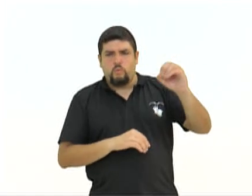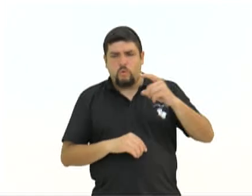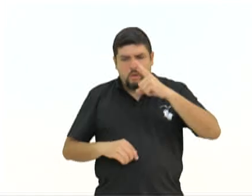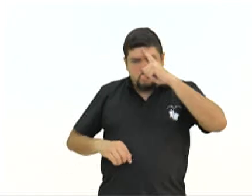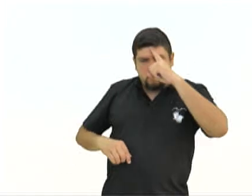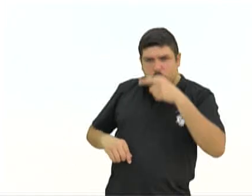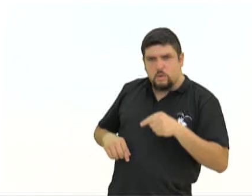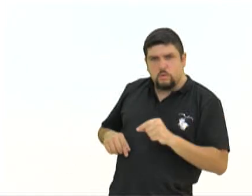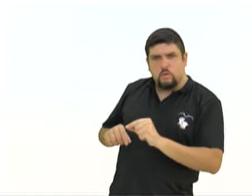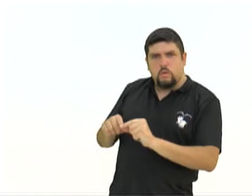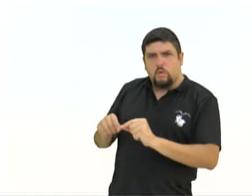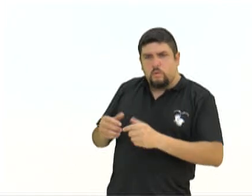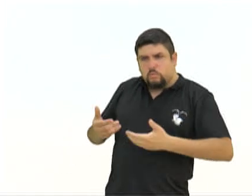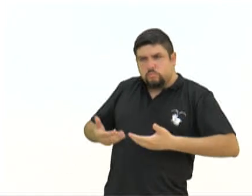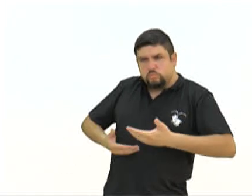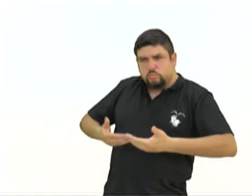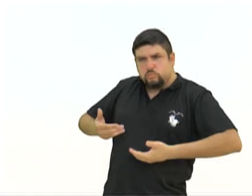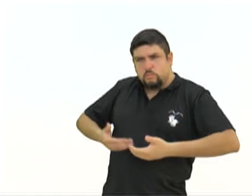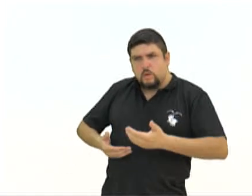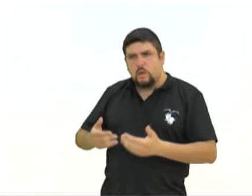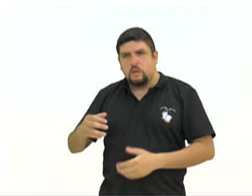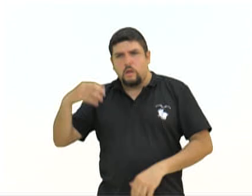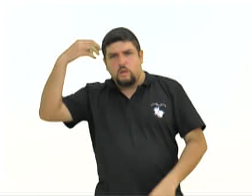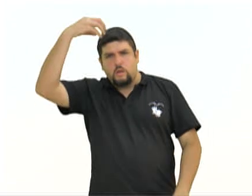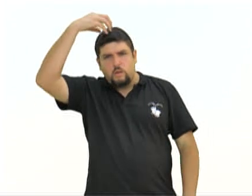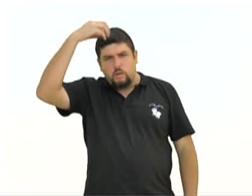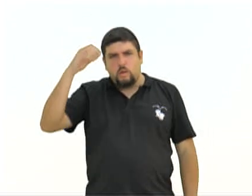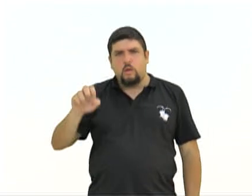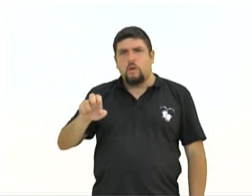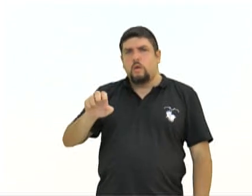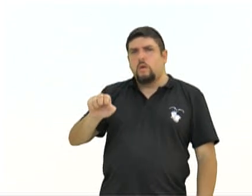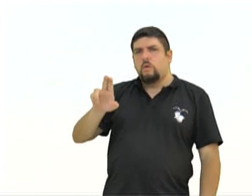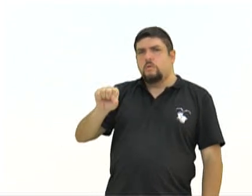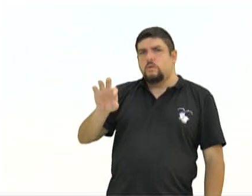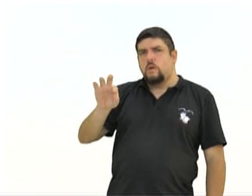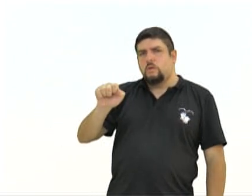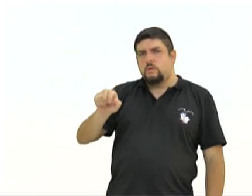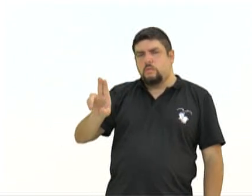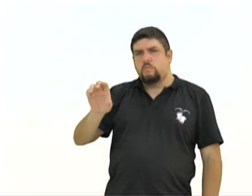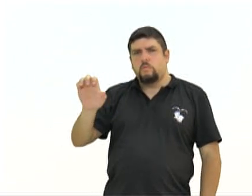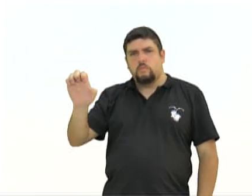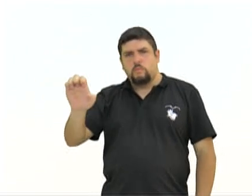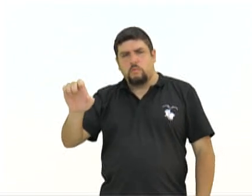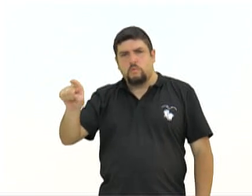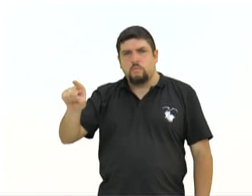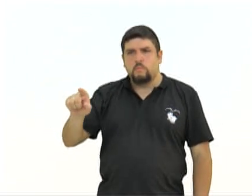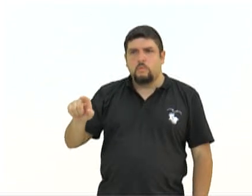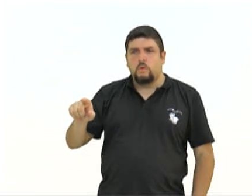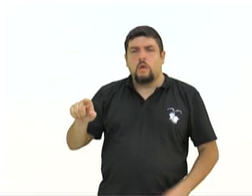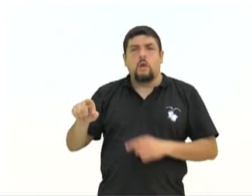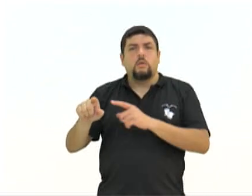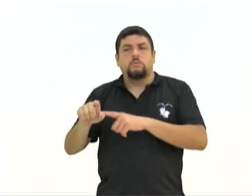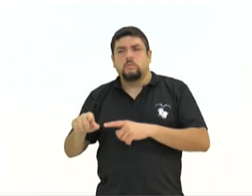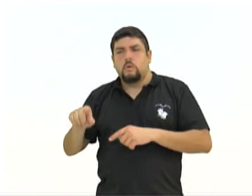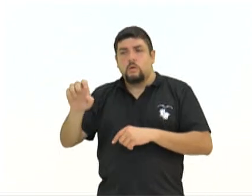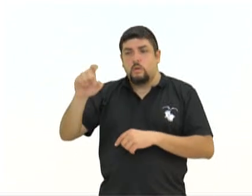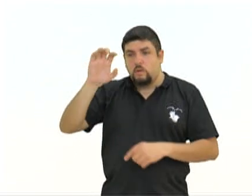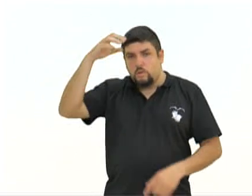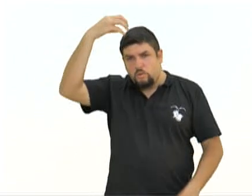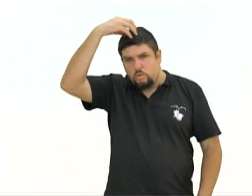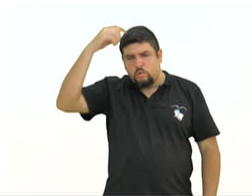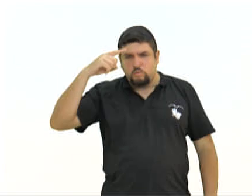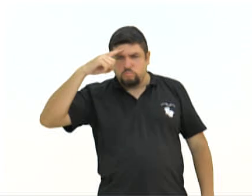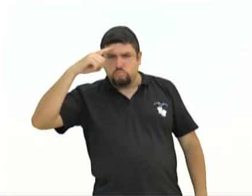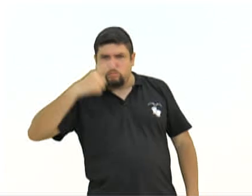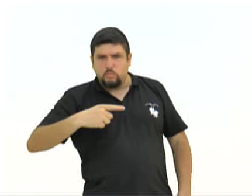a Euristeus, rei da cidade de Micenas, que ordenou a realização das 12 famosas tarefas.